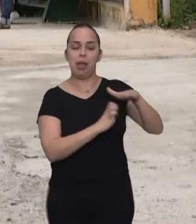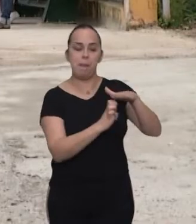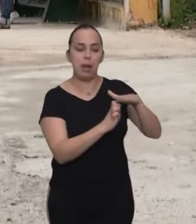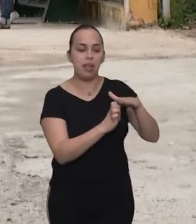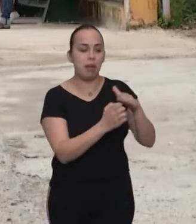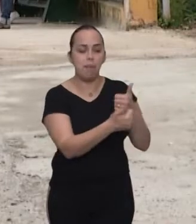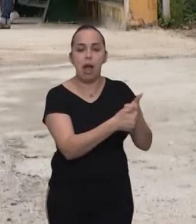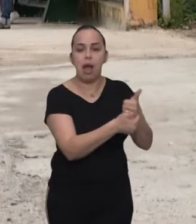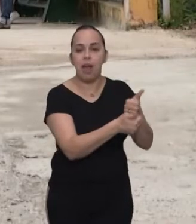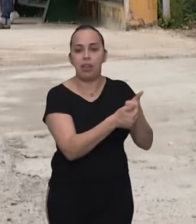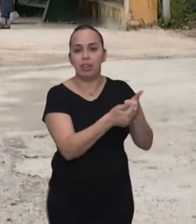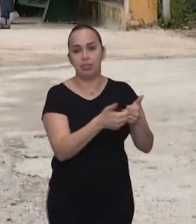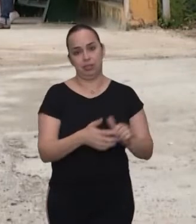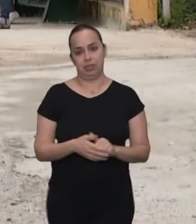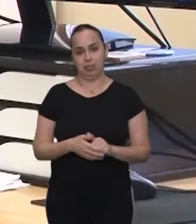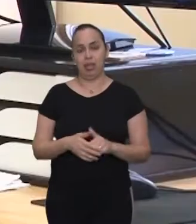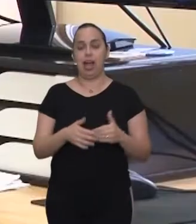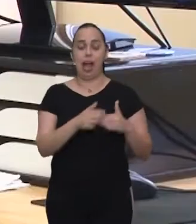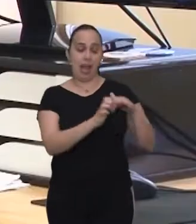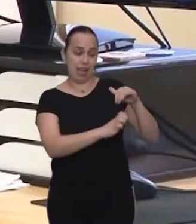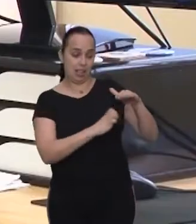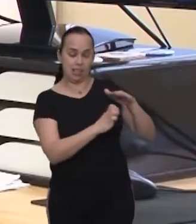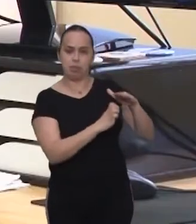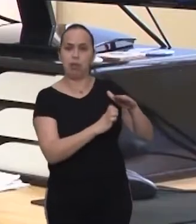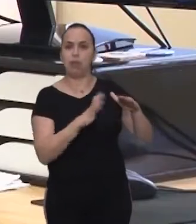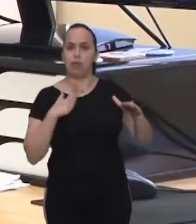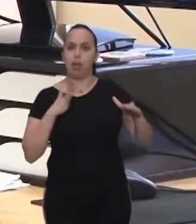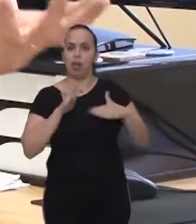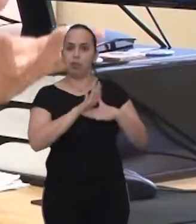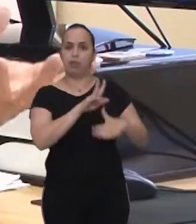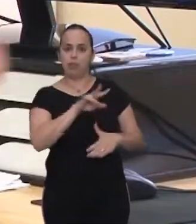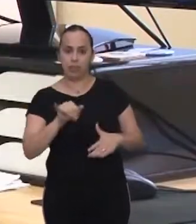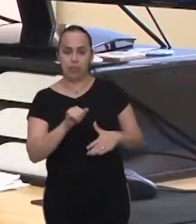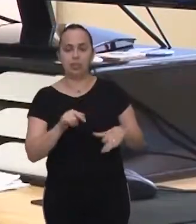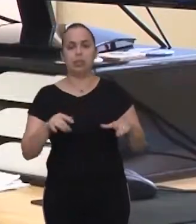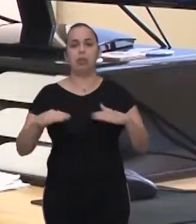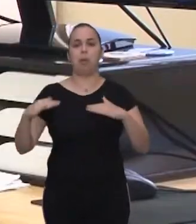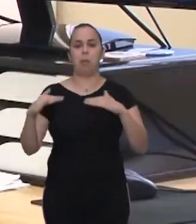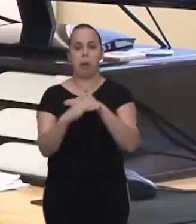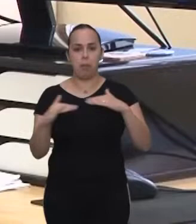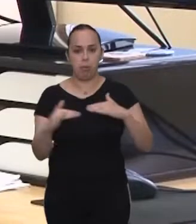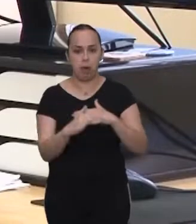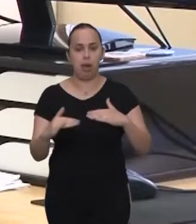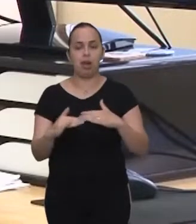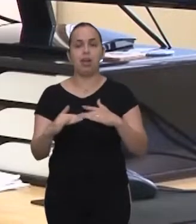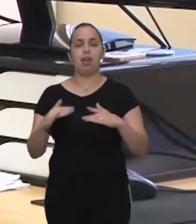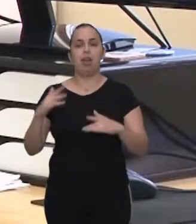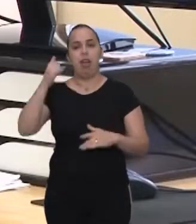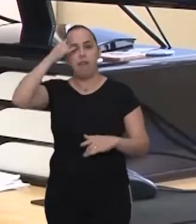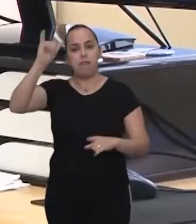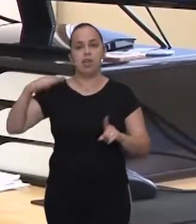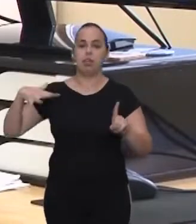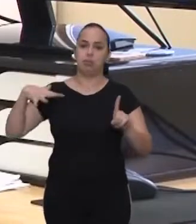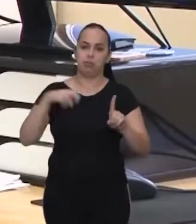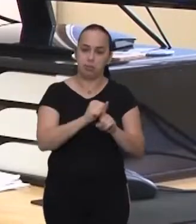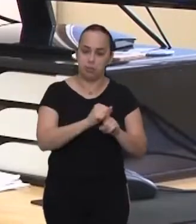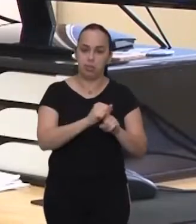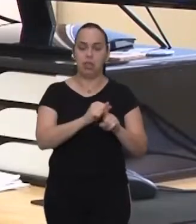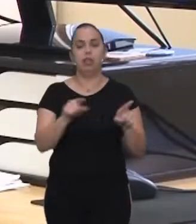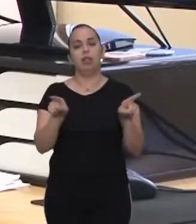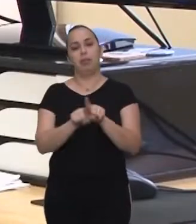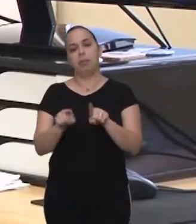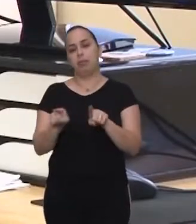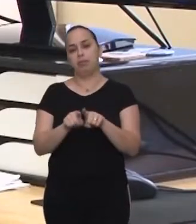empresas instaladas próximas a nova via as empresas que vão se beneficiar por um trânsito melhor menos